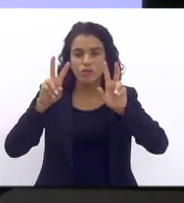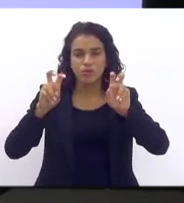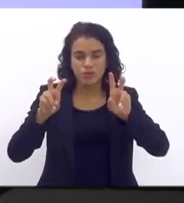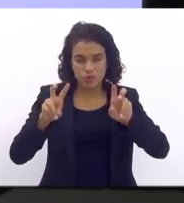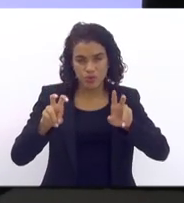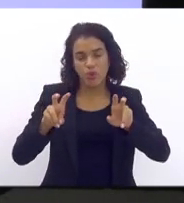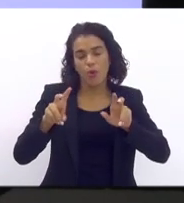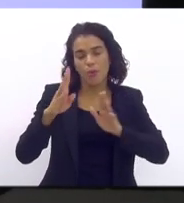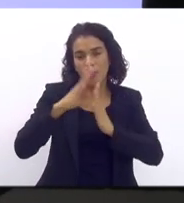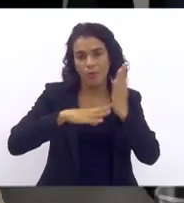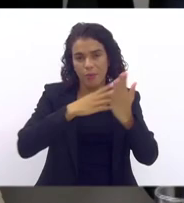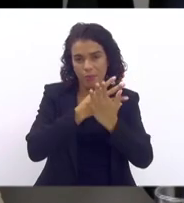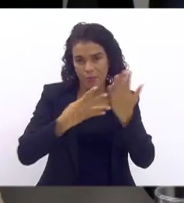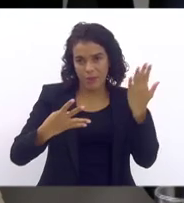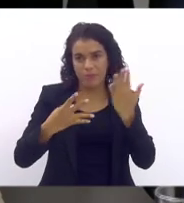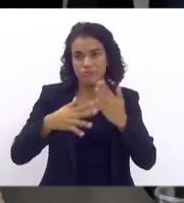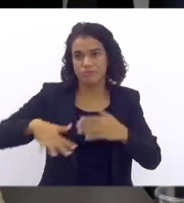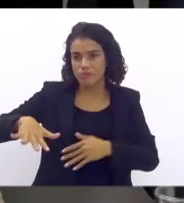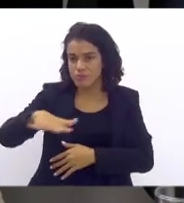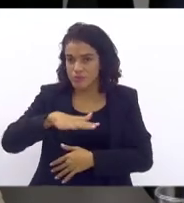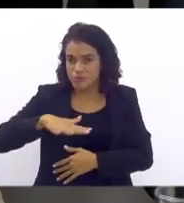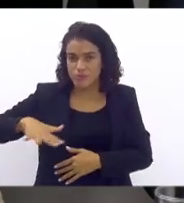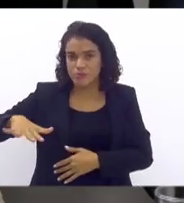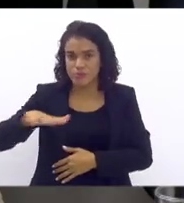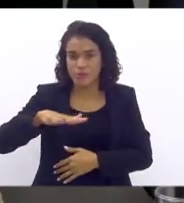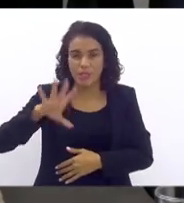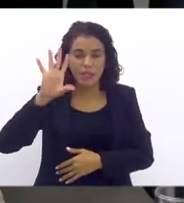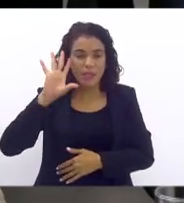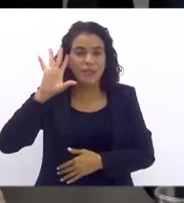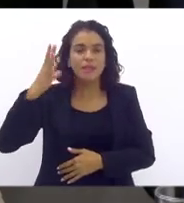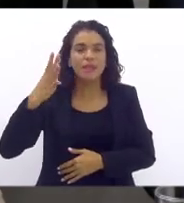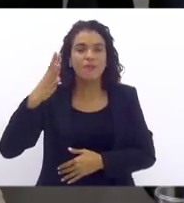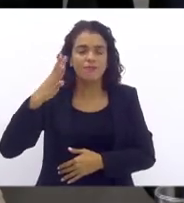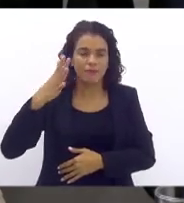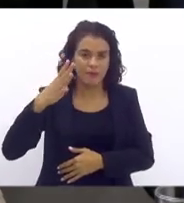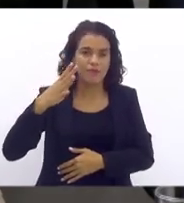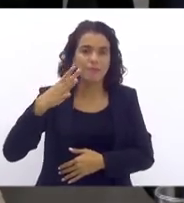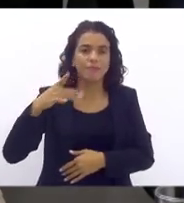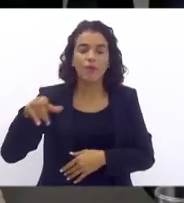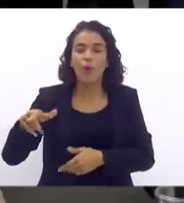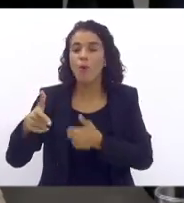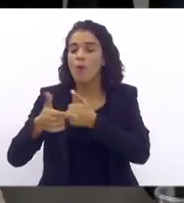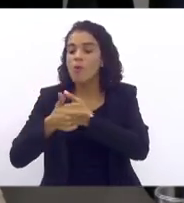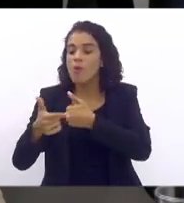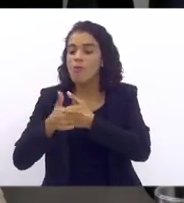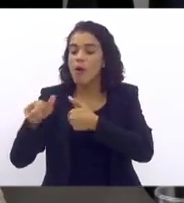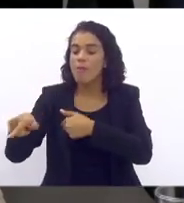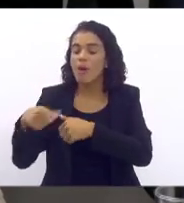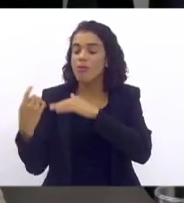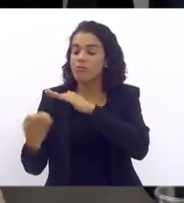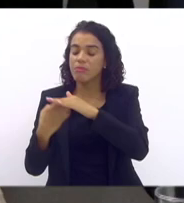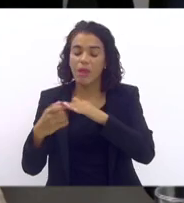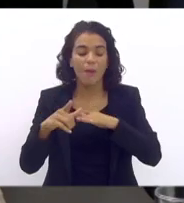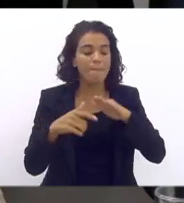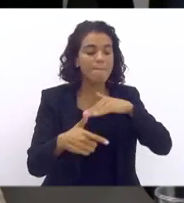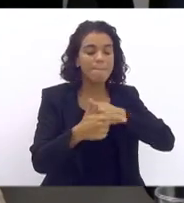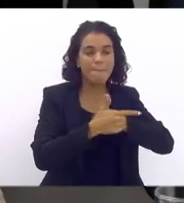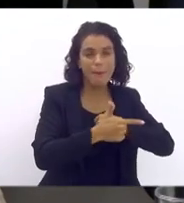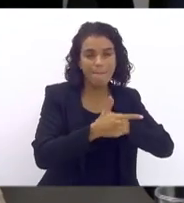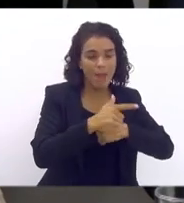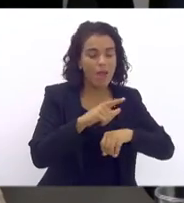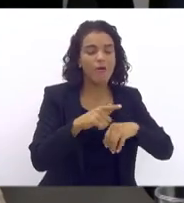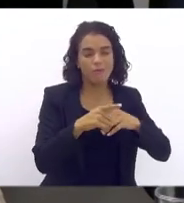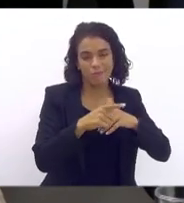no plano de área aquela questão da legislação que definir de quem é o papel principalmente eh eh do Como organizar as